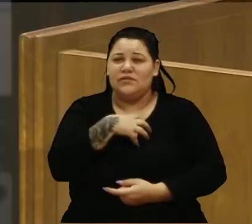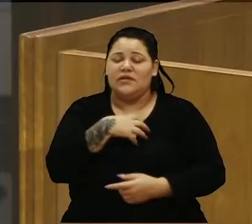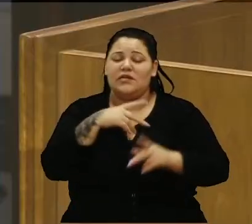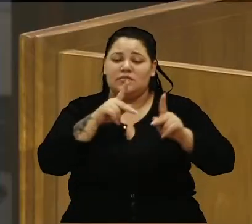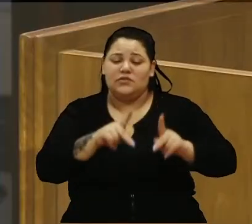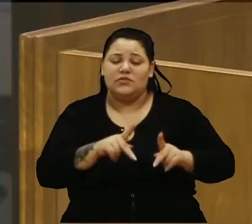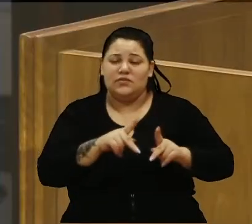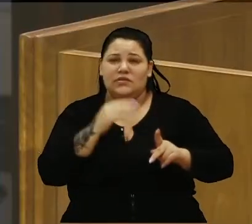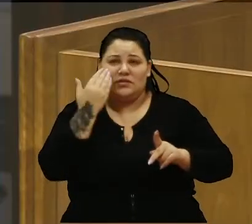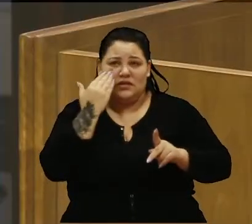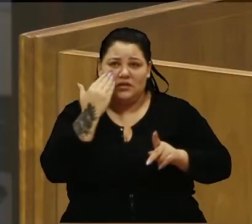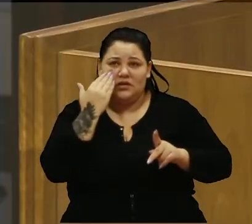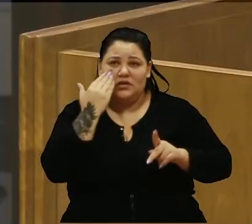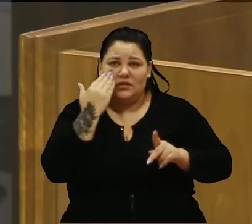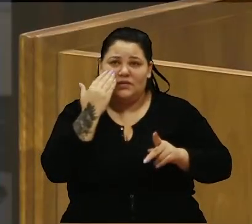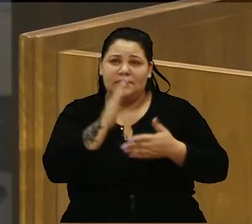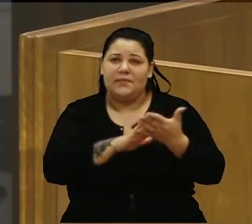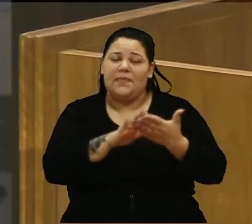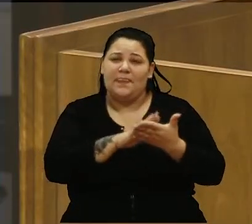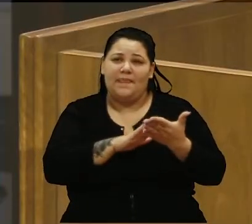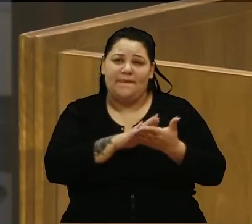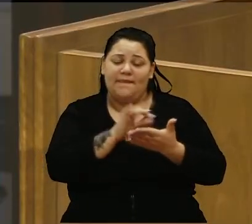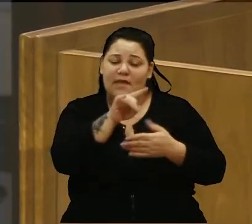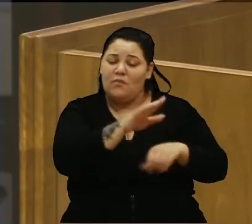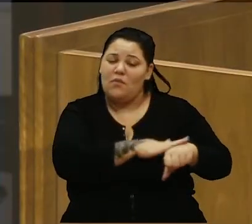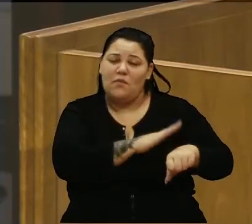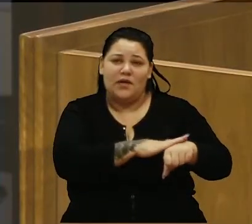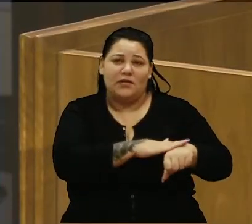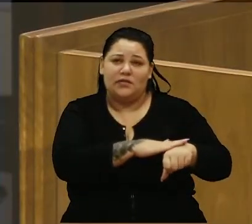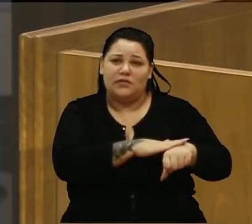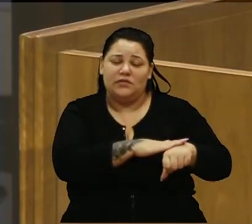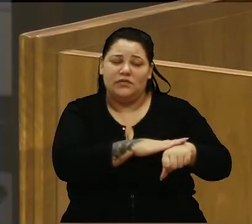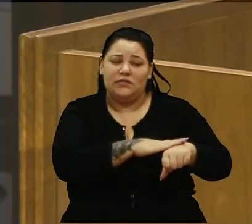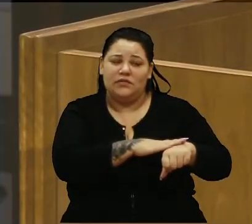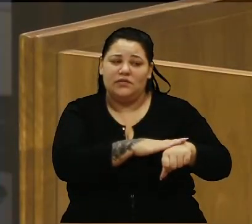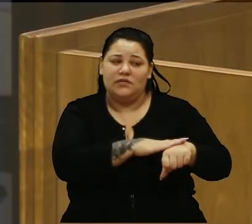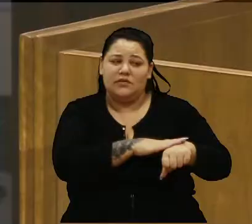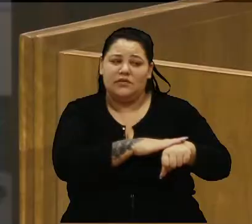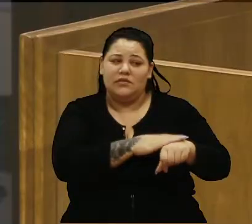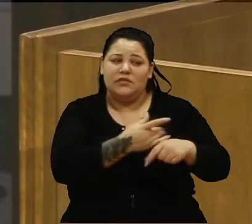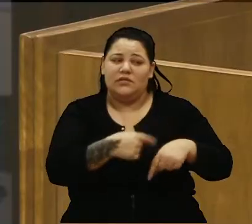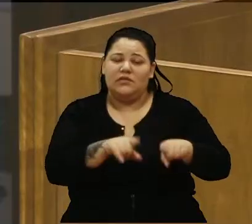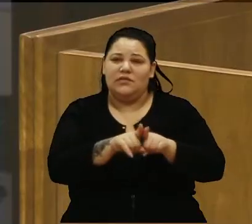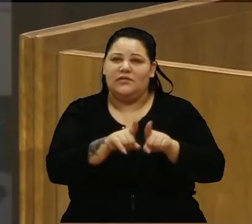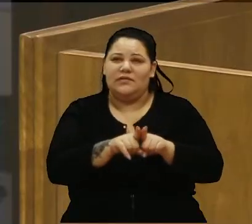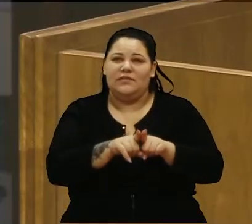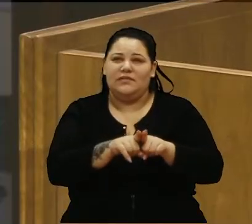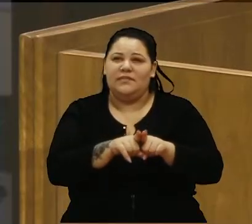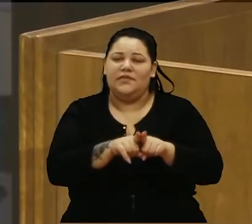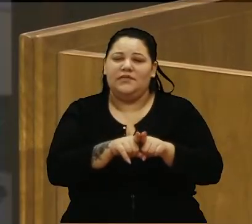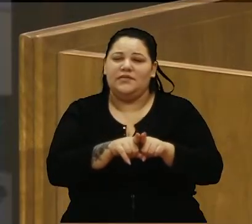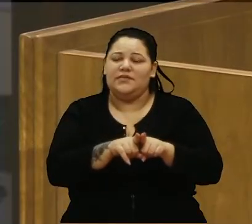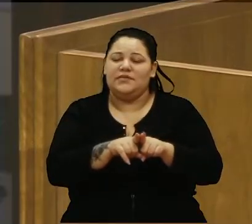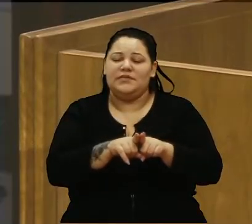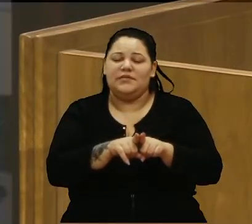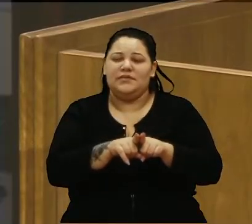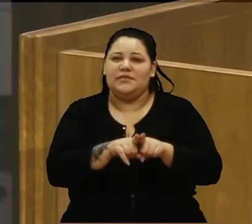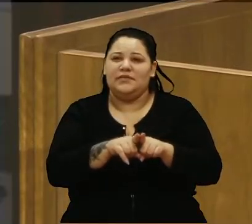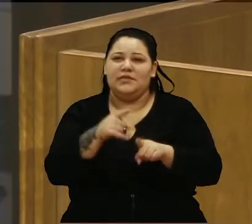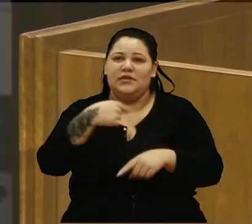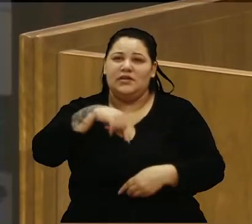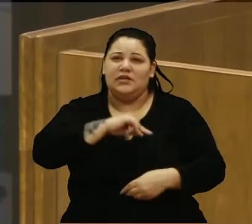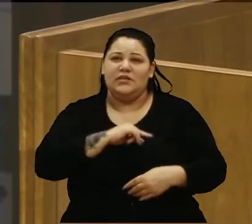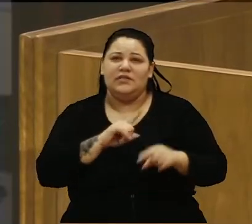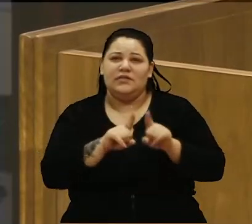o necessário, o suficiente naquele momento, embora não o necessário, mas nós agora estamos com uma